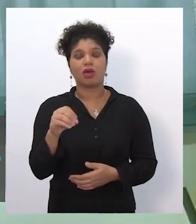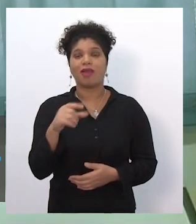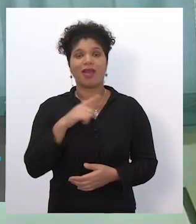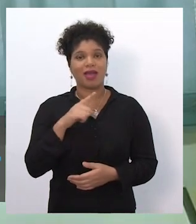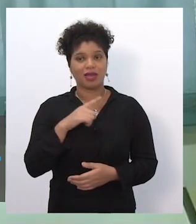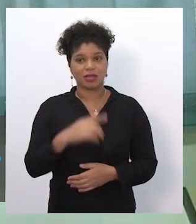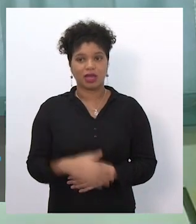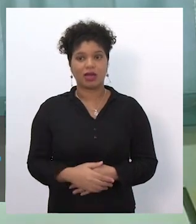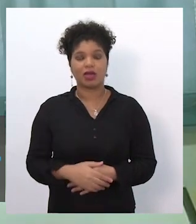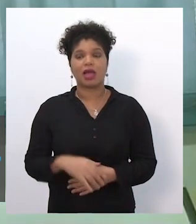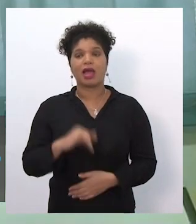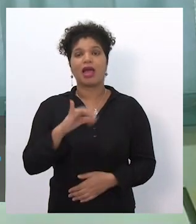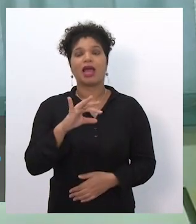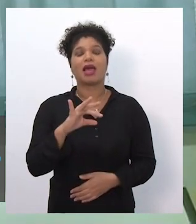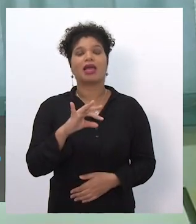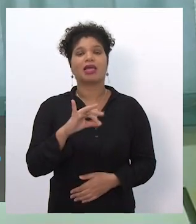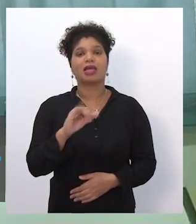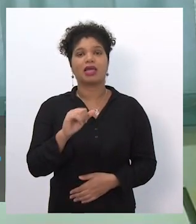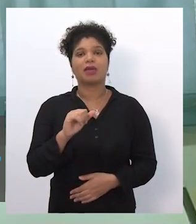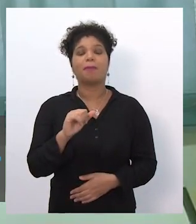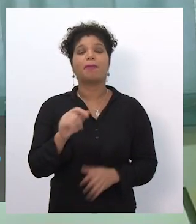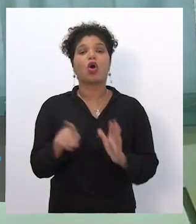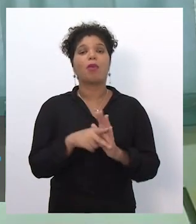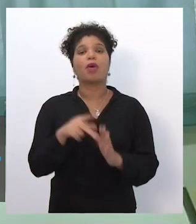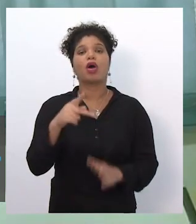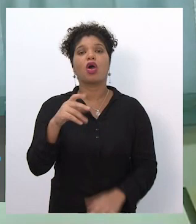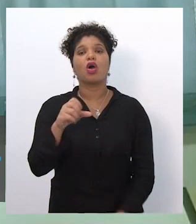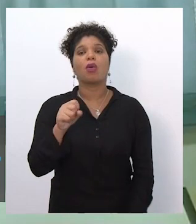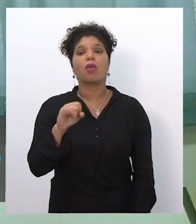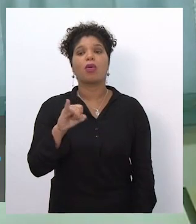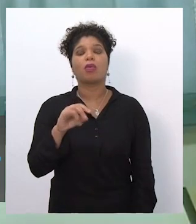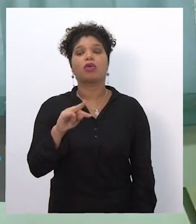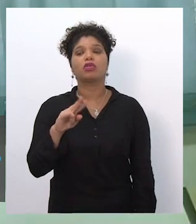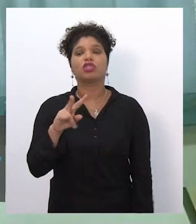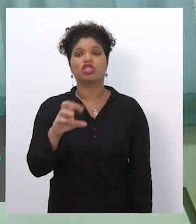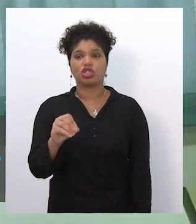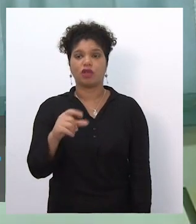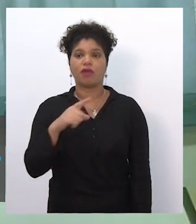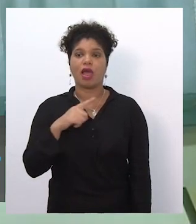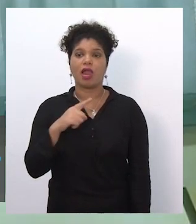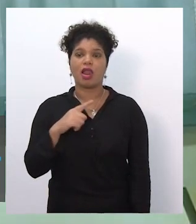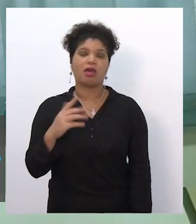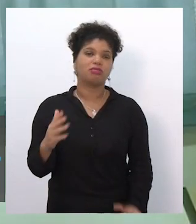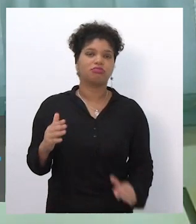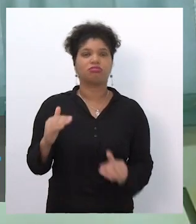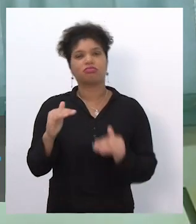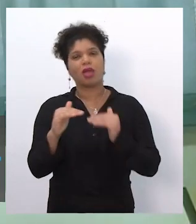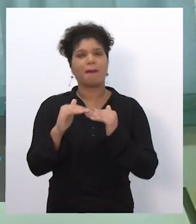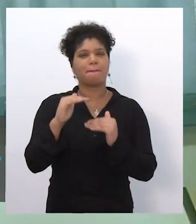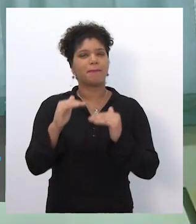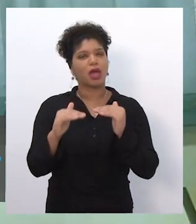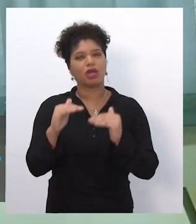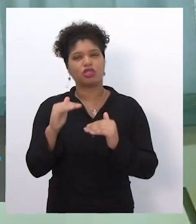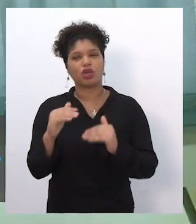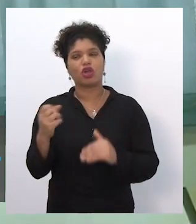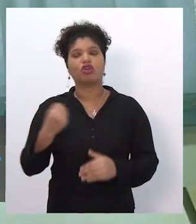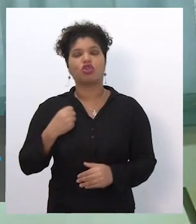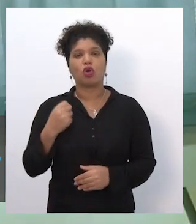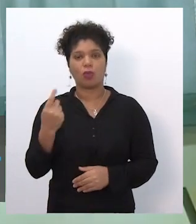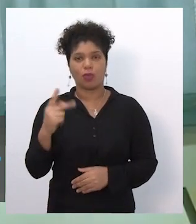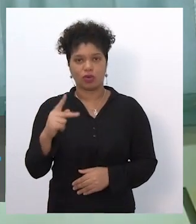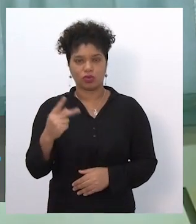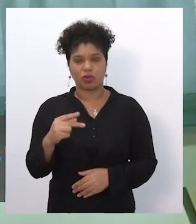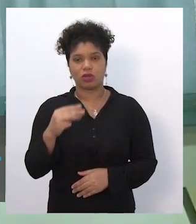o Itautec ou da Positivo. Então, olha só, ele é um i5, ele é um intermediário, tá? E pela numeração dele, que no